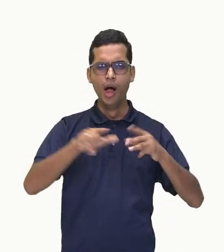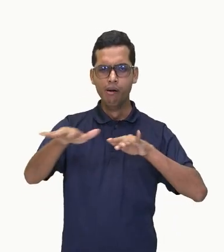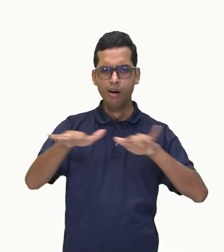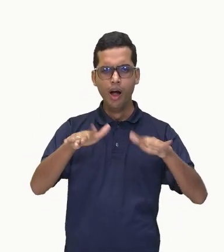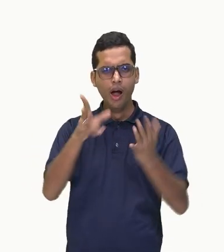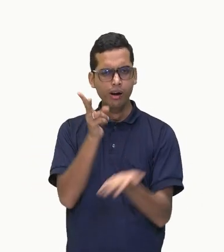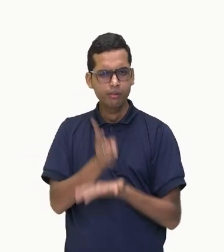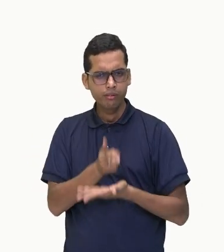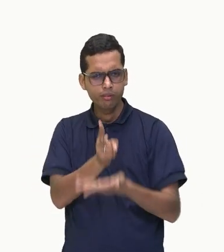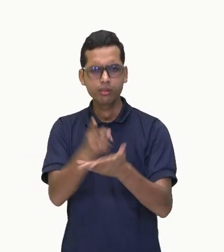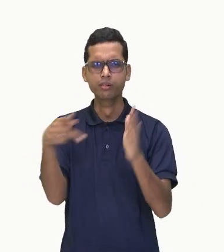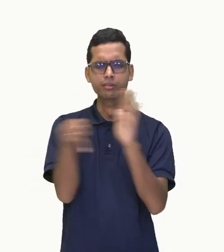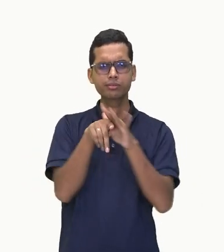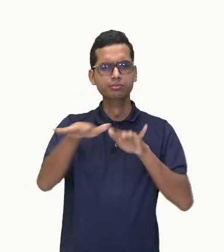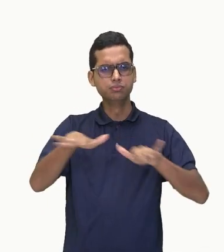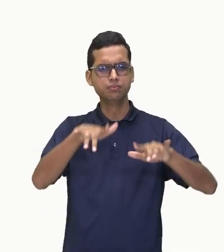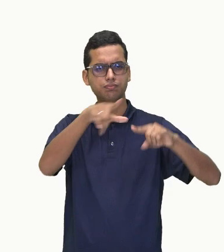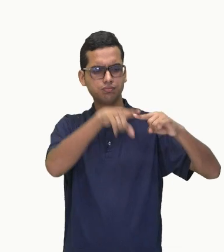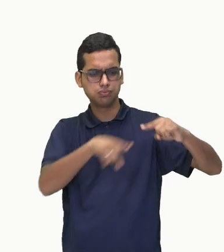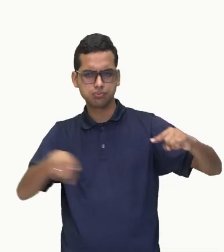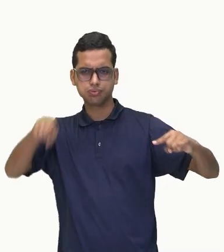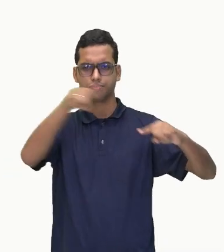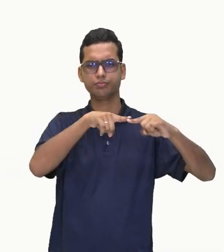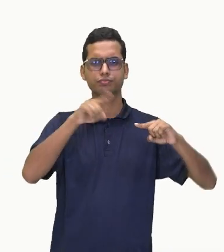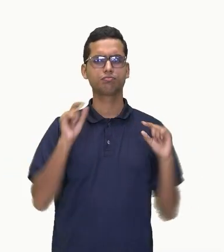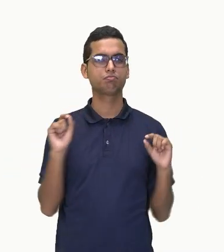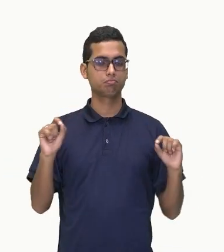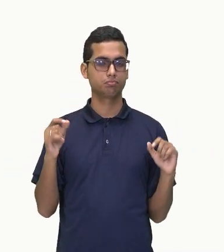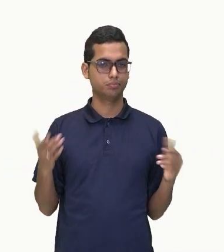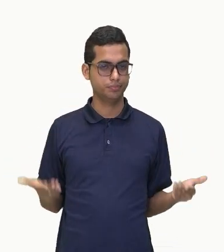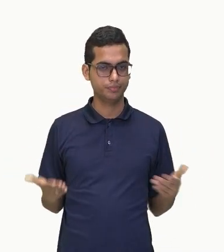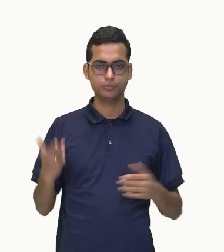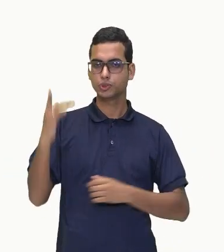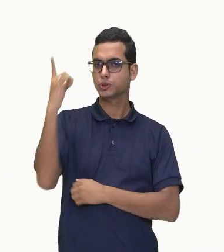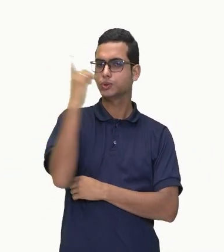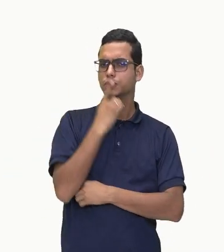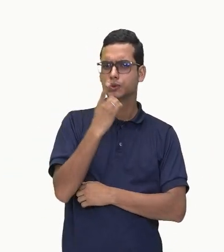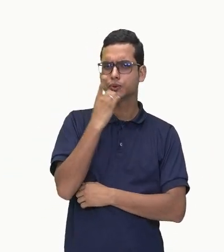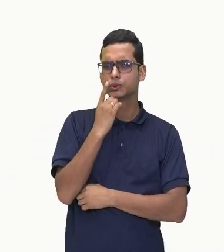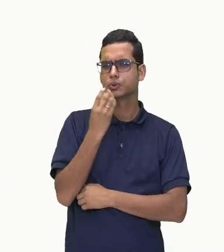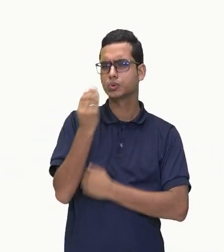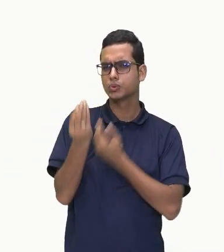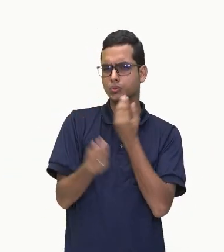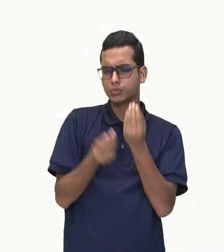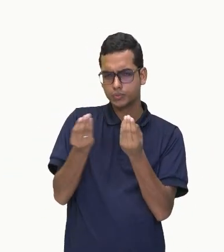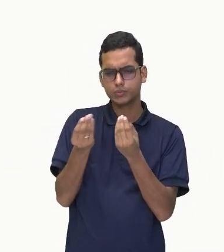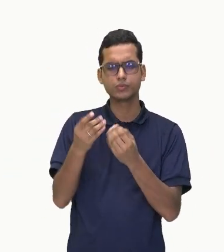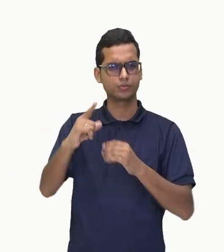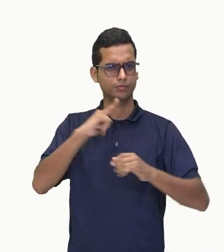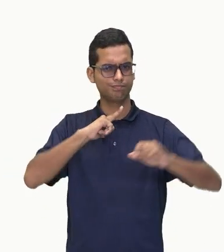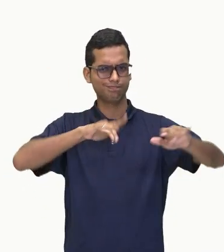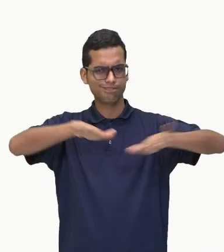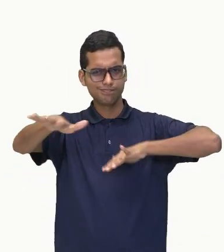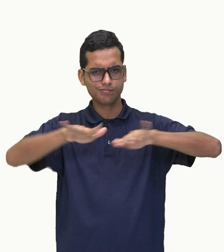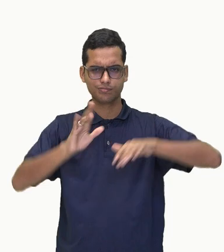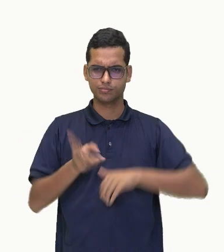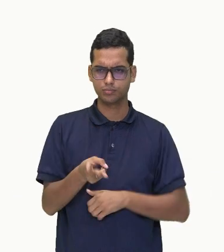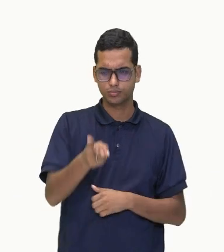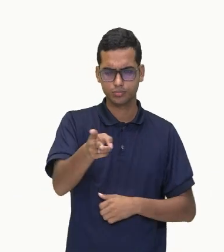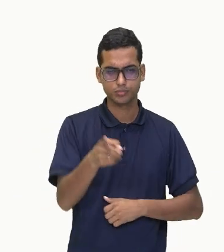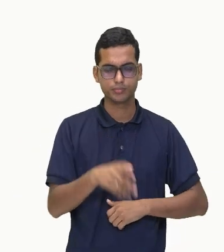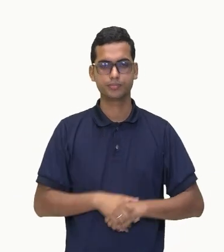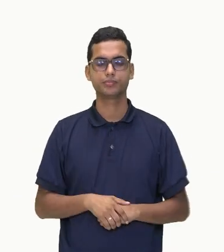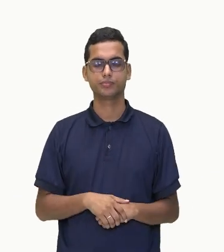aí o movimento circular, que no nosso cotidiano aparece muito esse tipo de movimento, onde